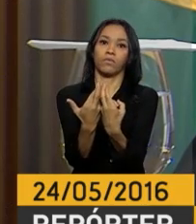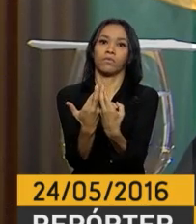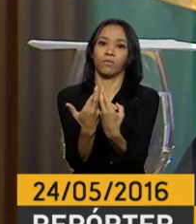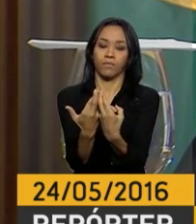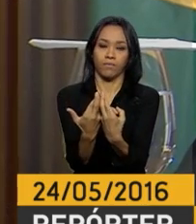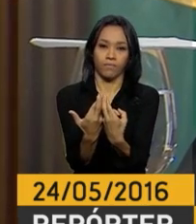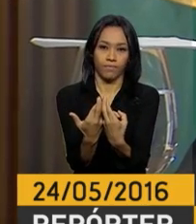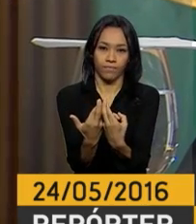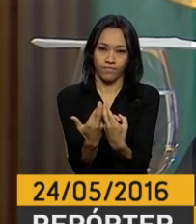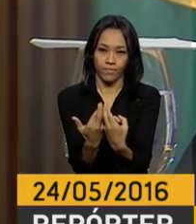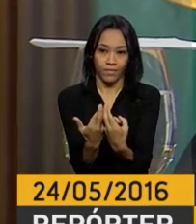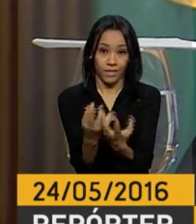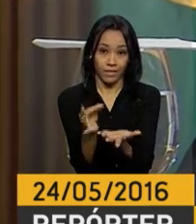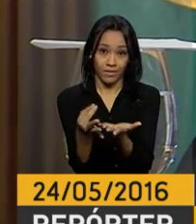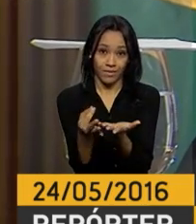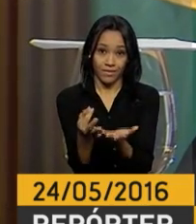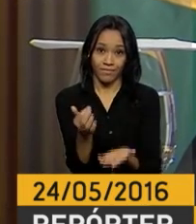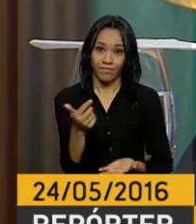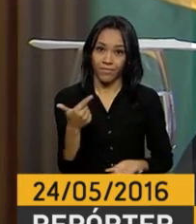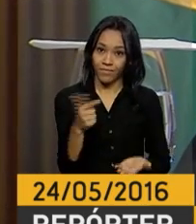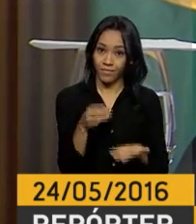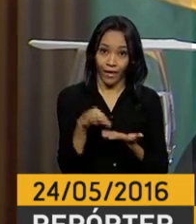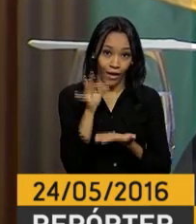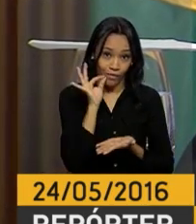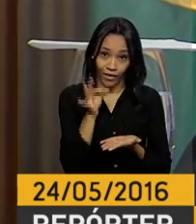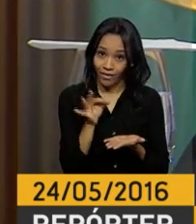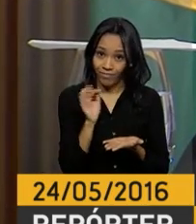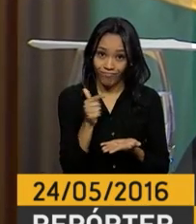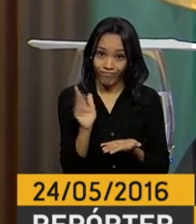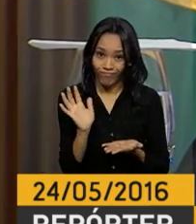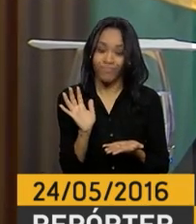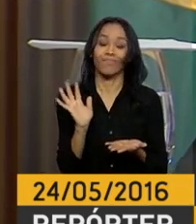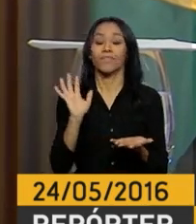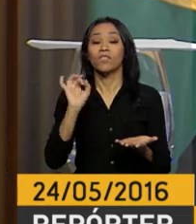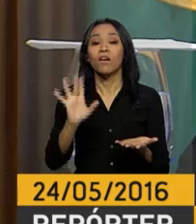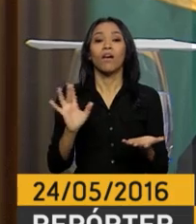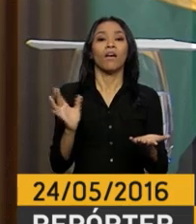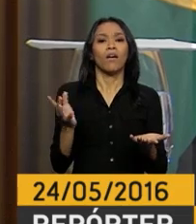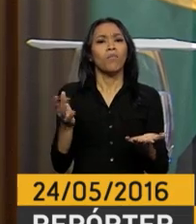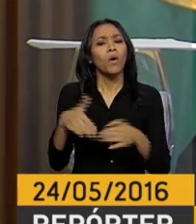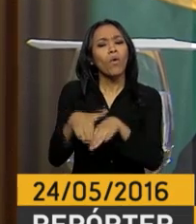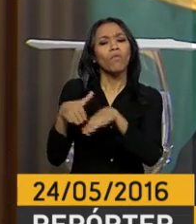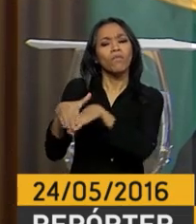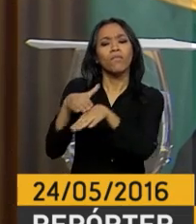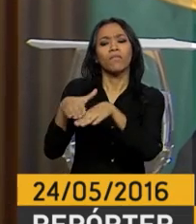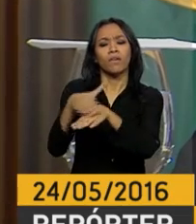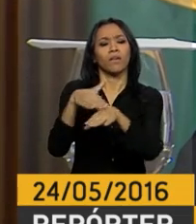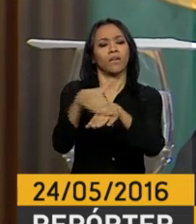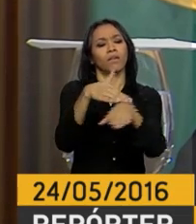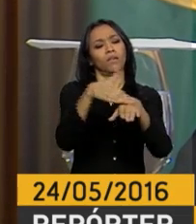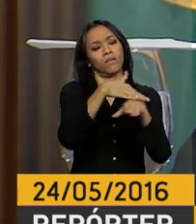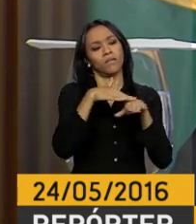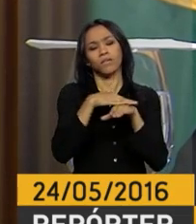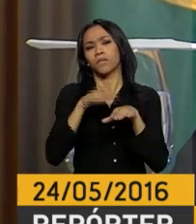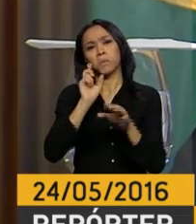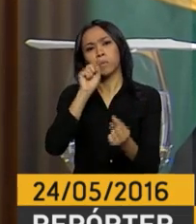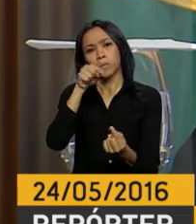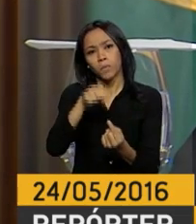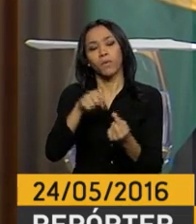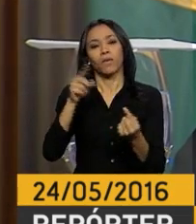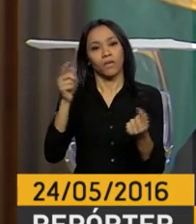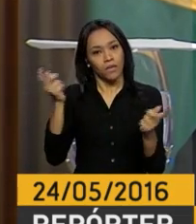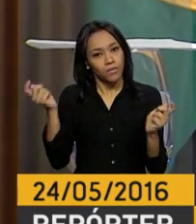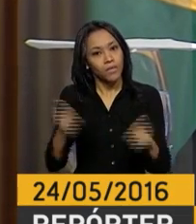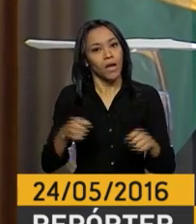por enquanto sem café, não é? Mas para uma conversa em que nós possamos levar